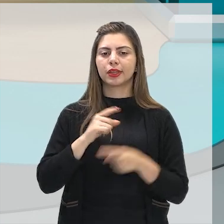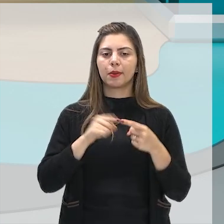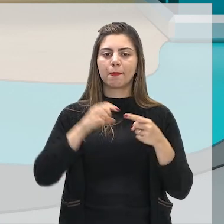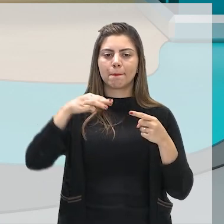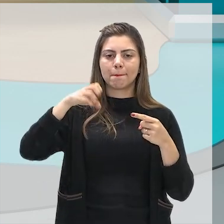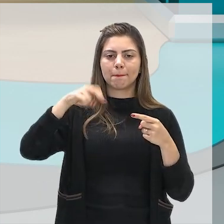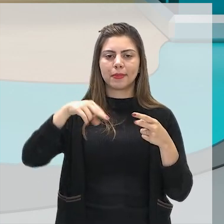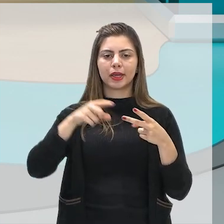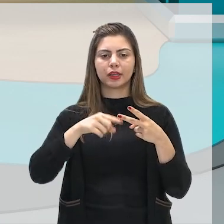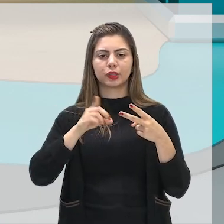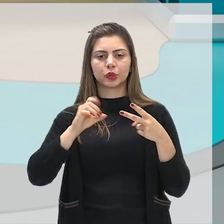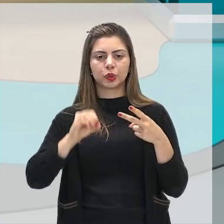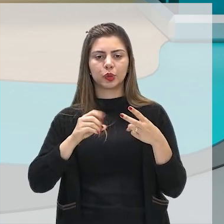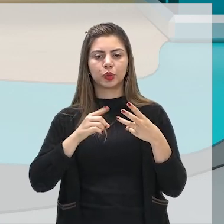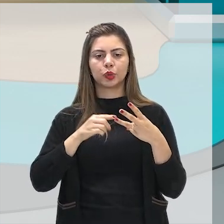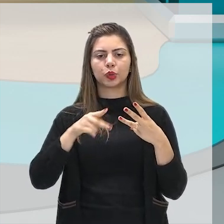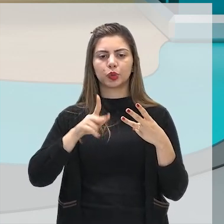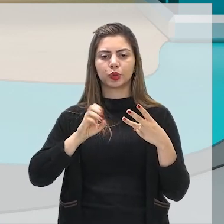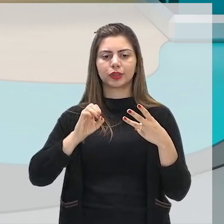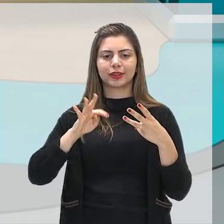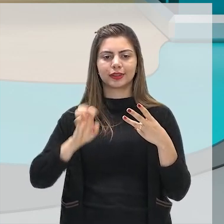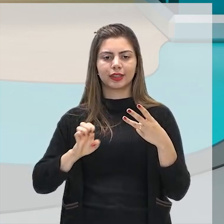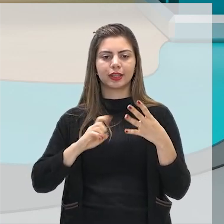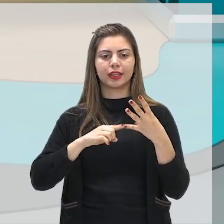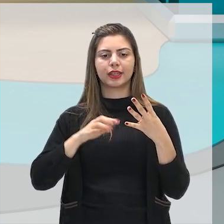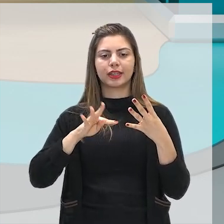Do, Kote, Tare e a nossa